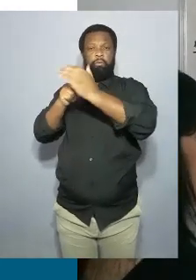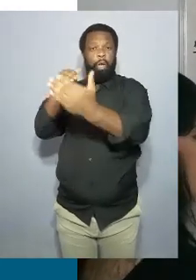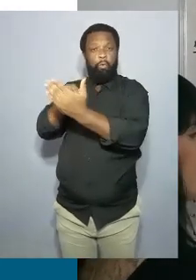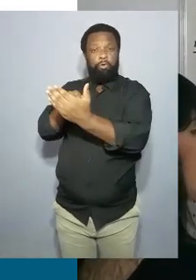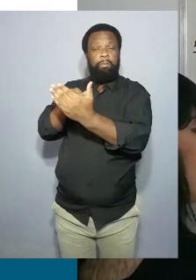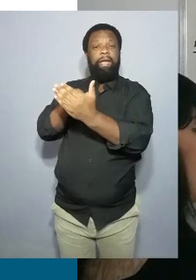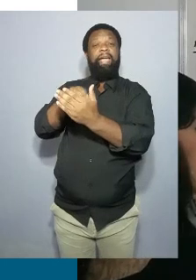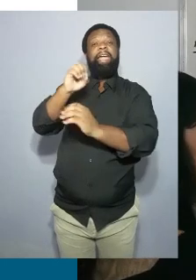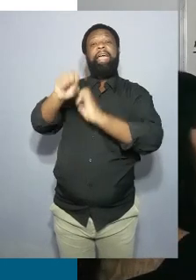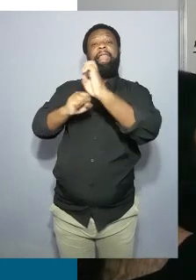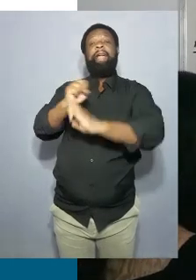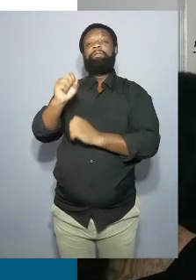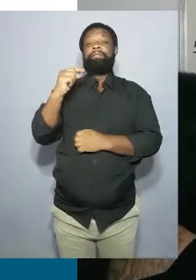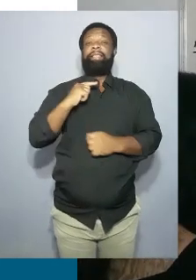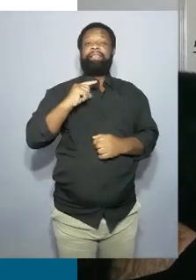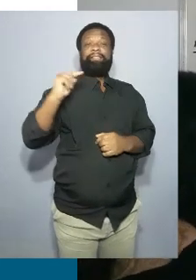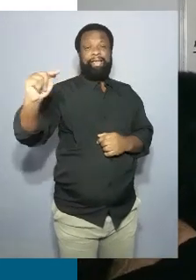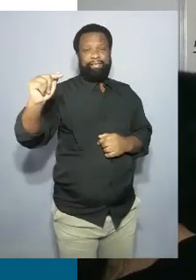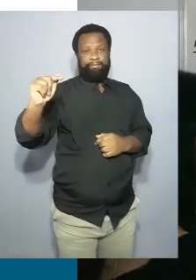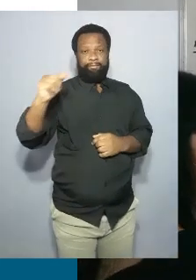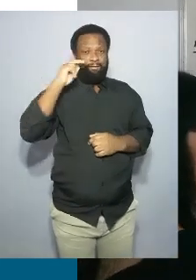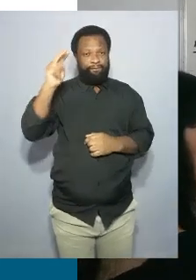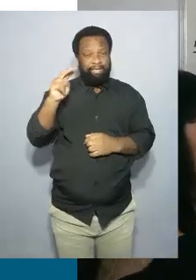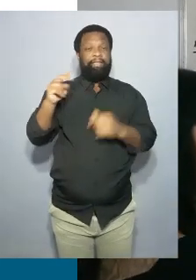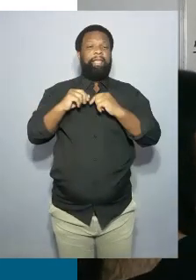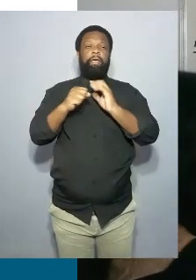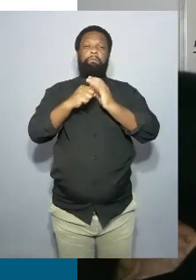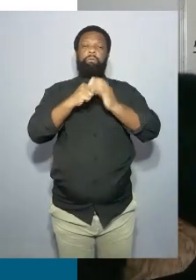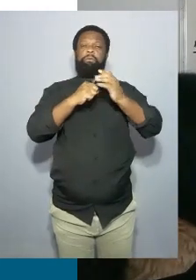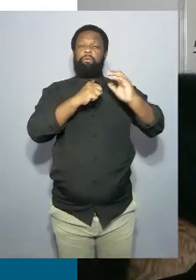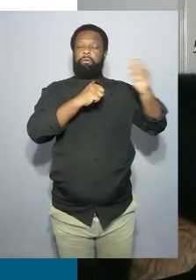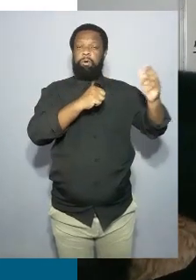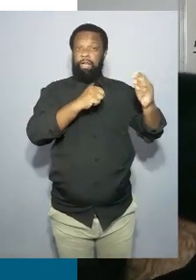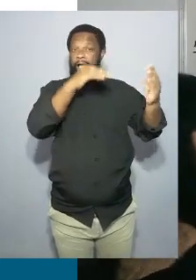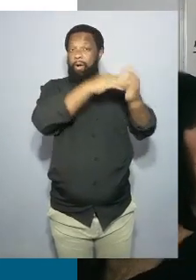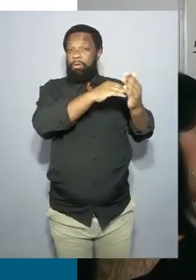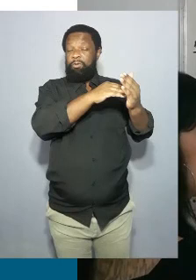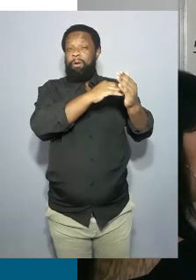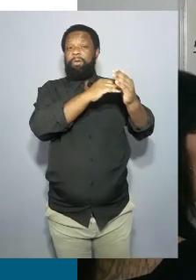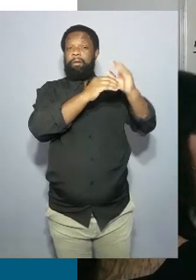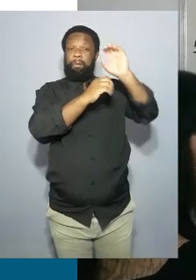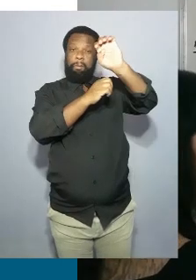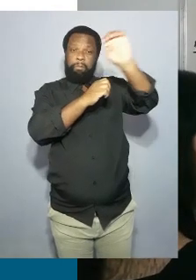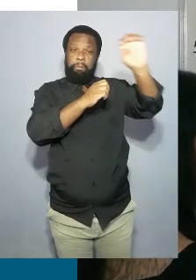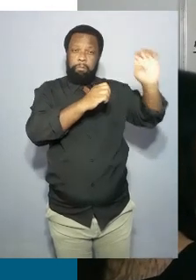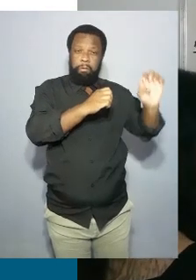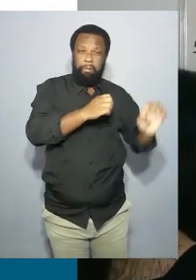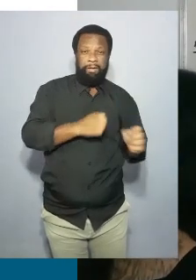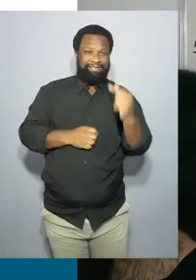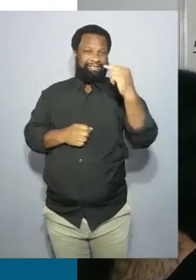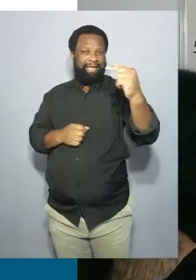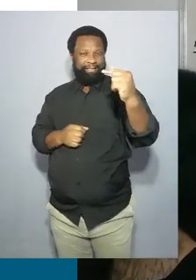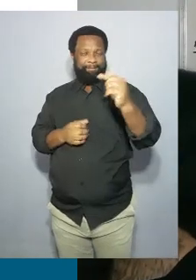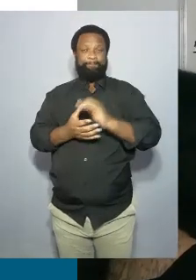de valência. Aqui está a distribuição dele em camadas. Então, na última camada dele tem esses 7 elétrons aqui.